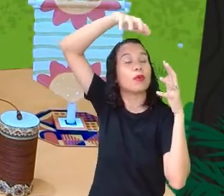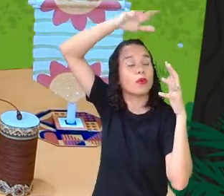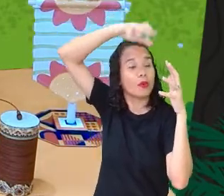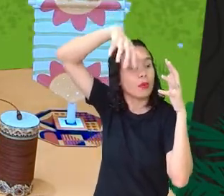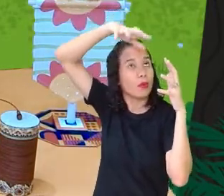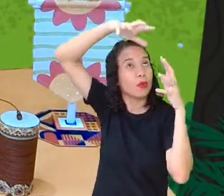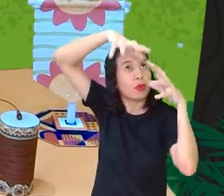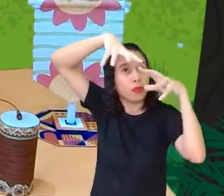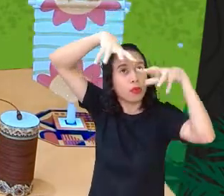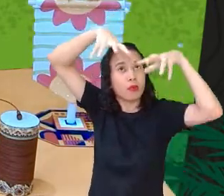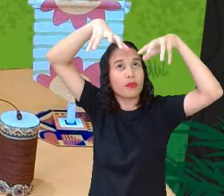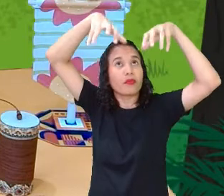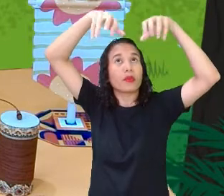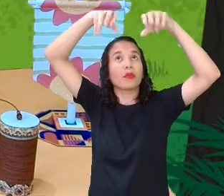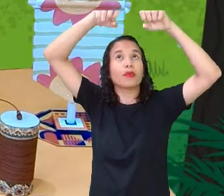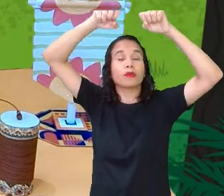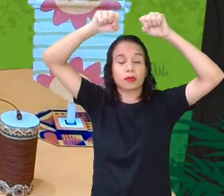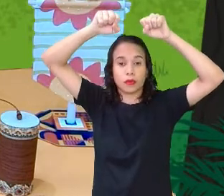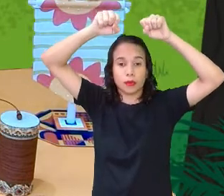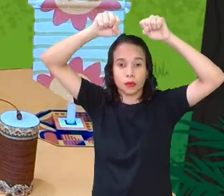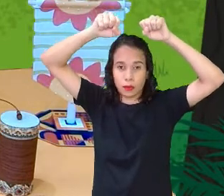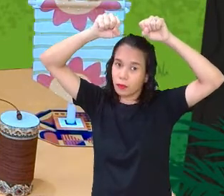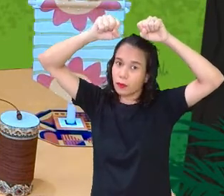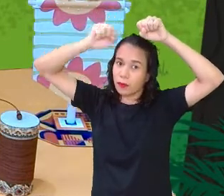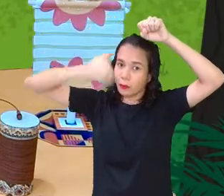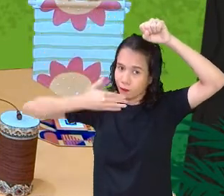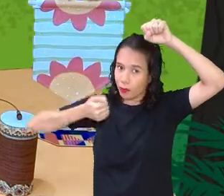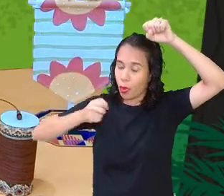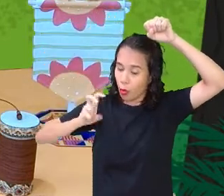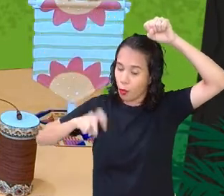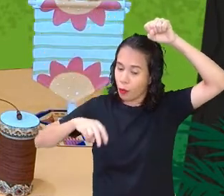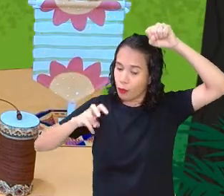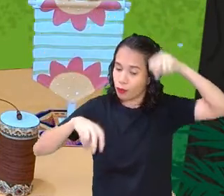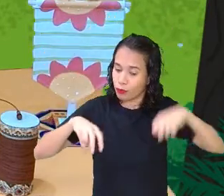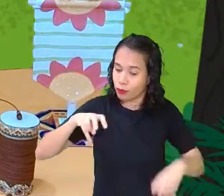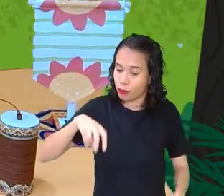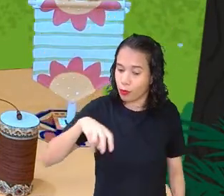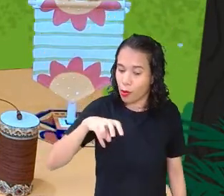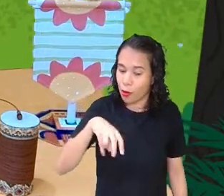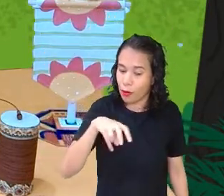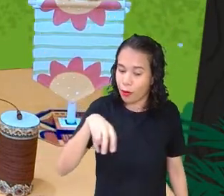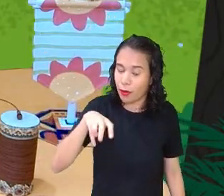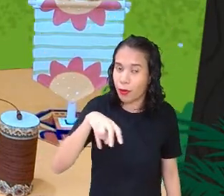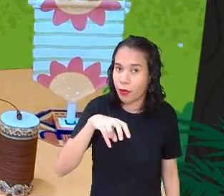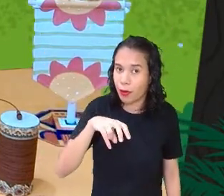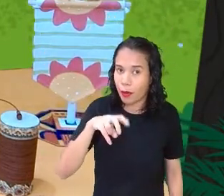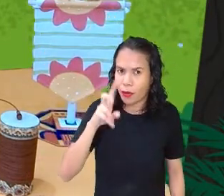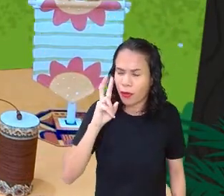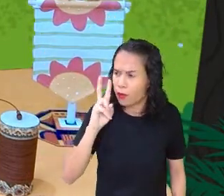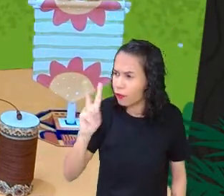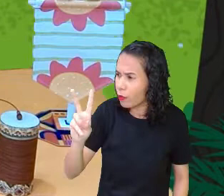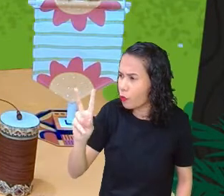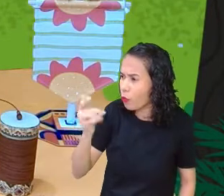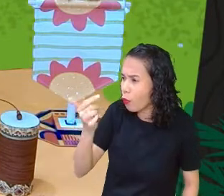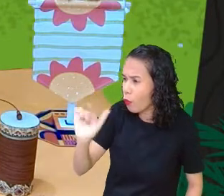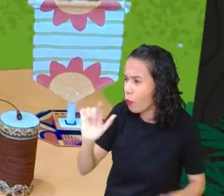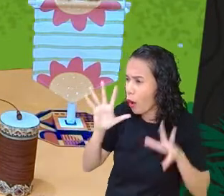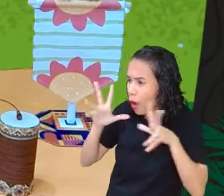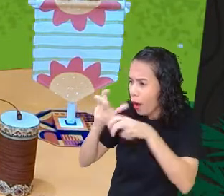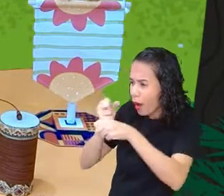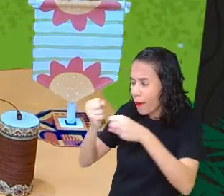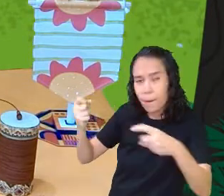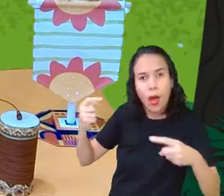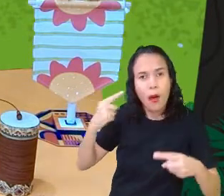Quando a chuva passou, ele continuou o caminho. Encontrou um outro animal fazendo um